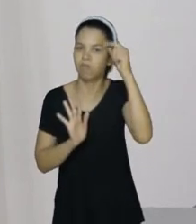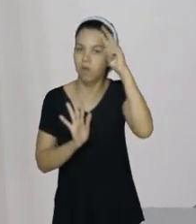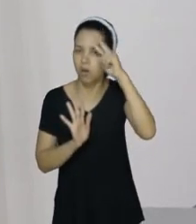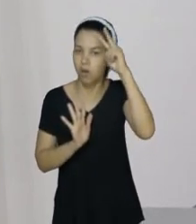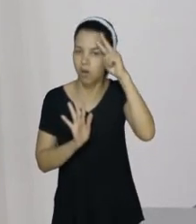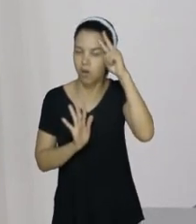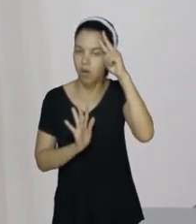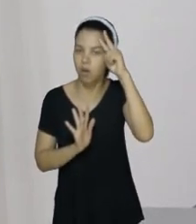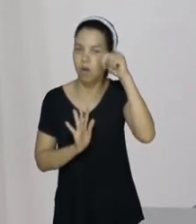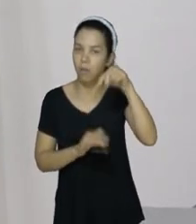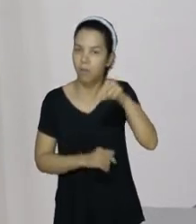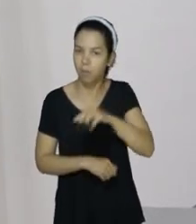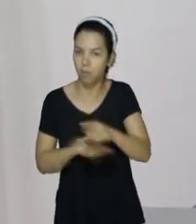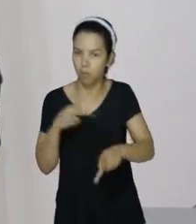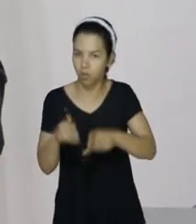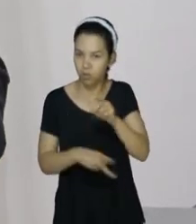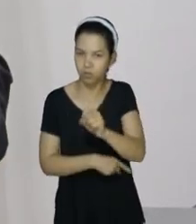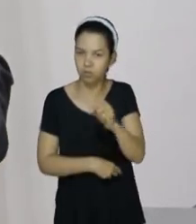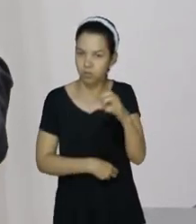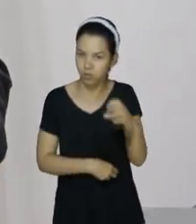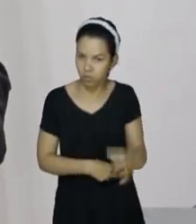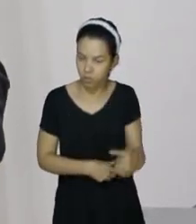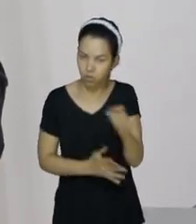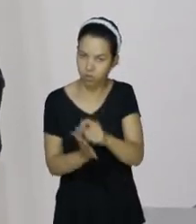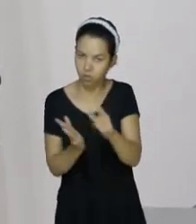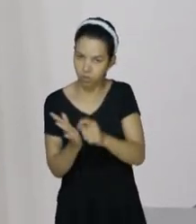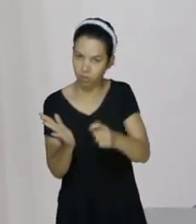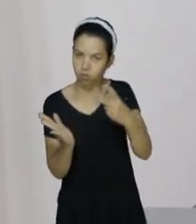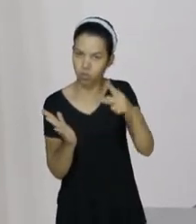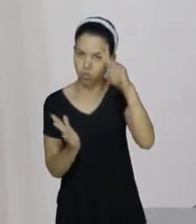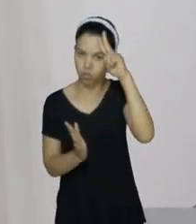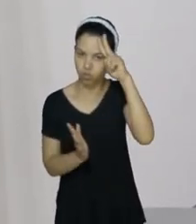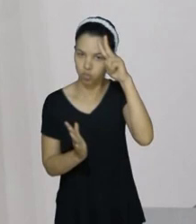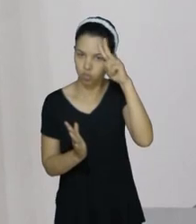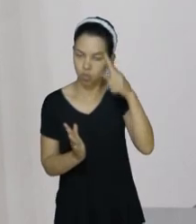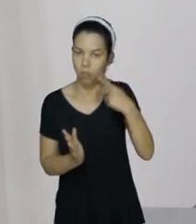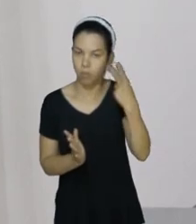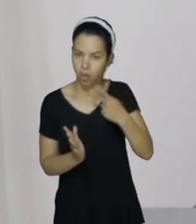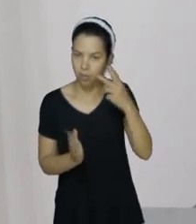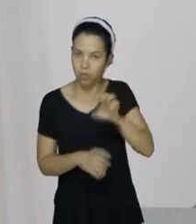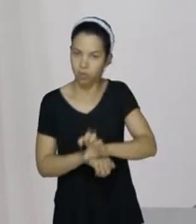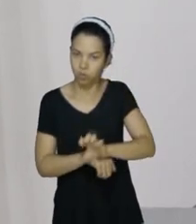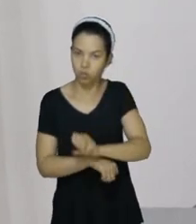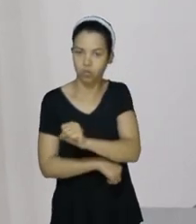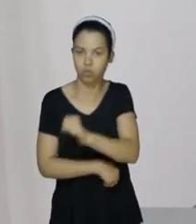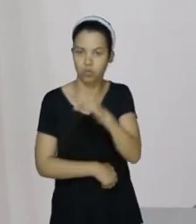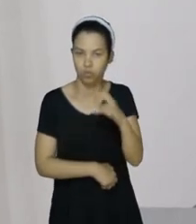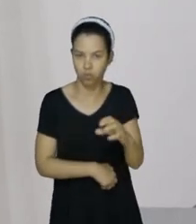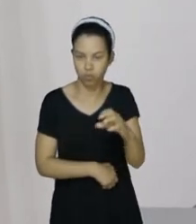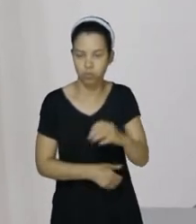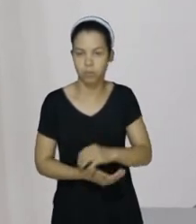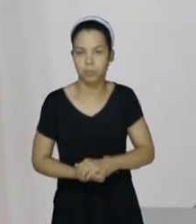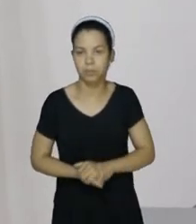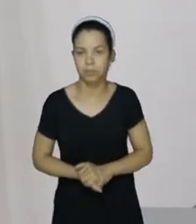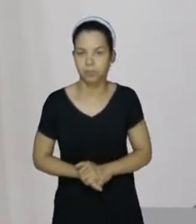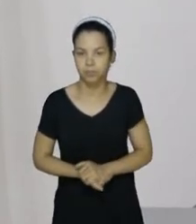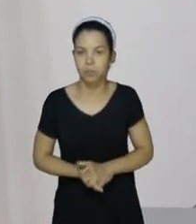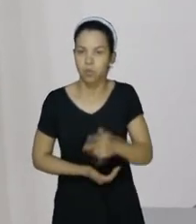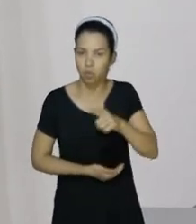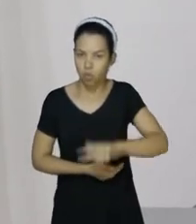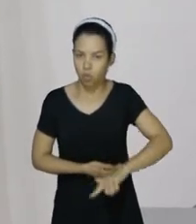e escrever as suas histórias pelo Parlamento do Estado de Santa Catarina. E aí, eu